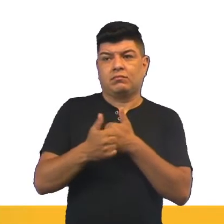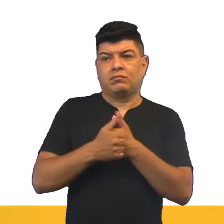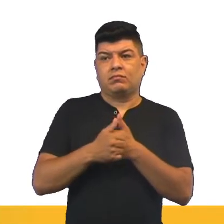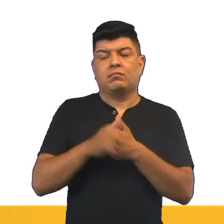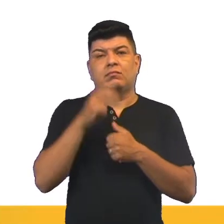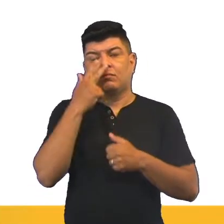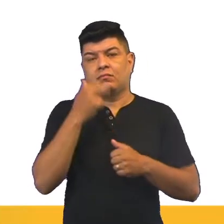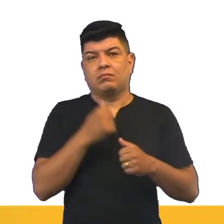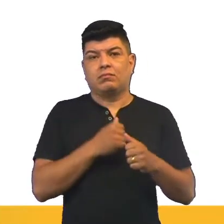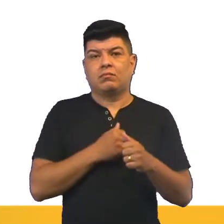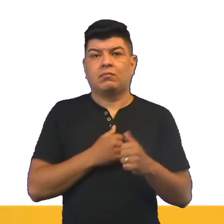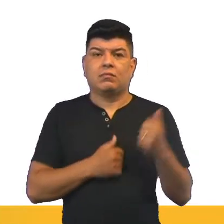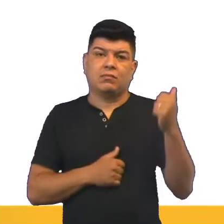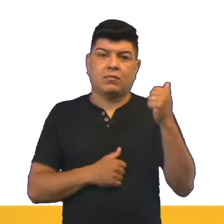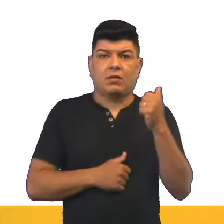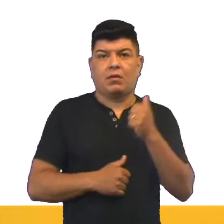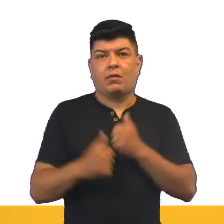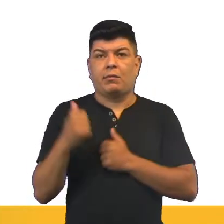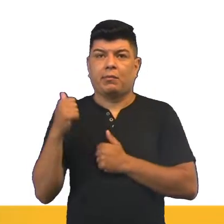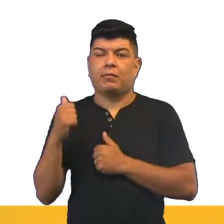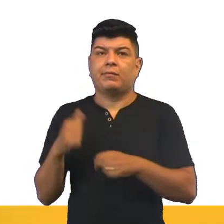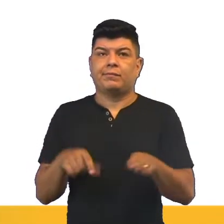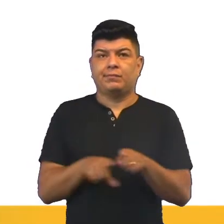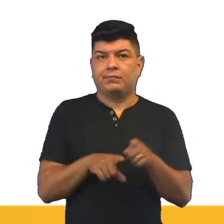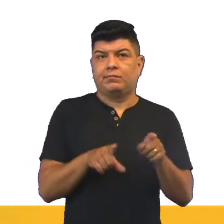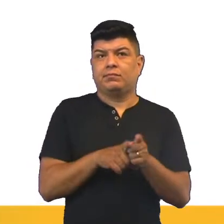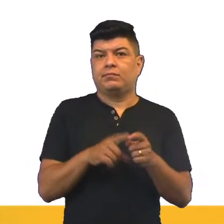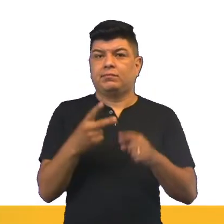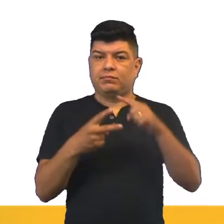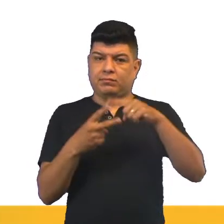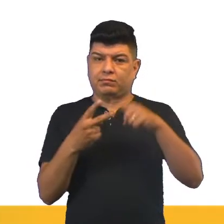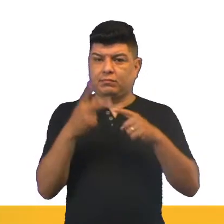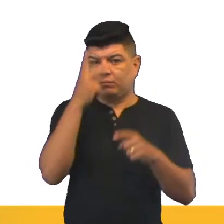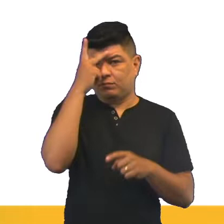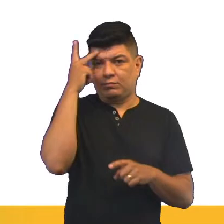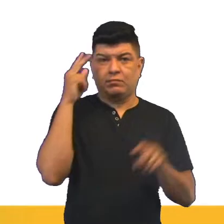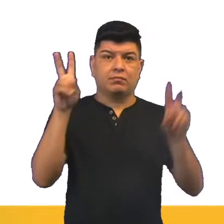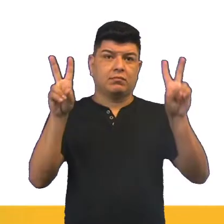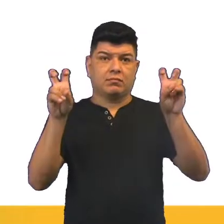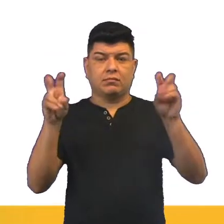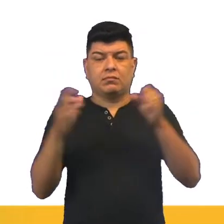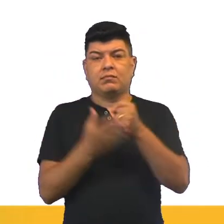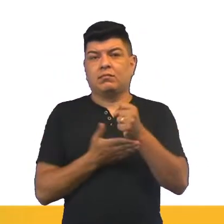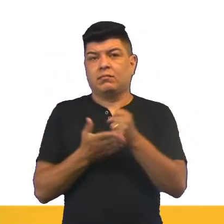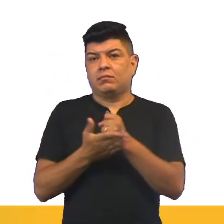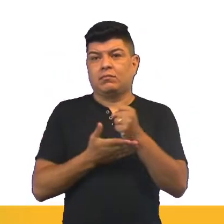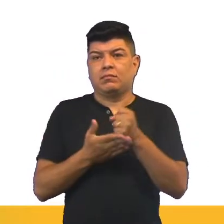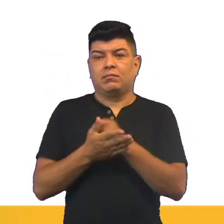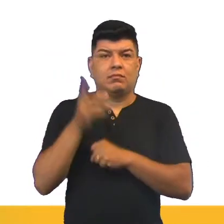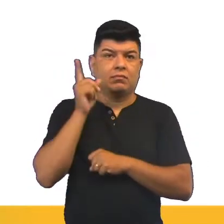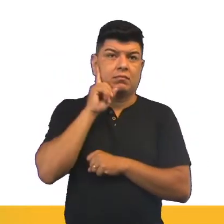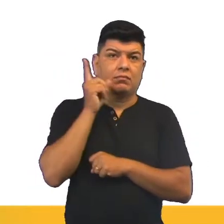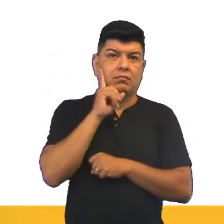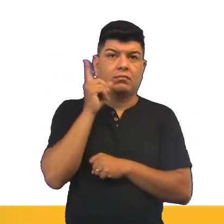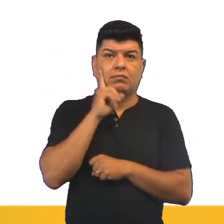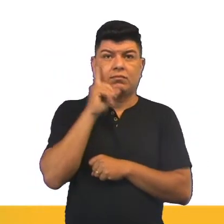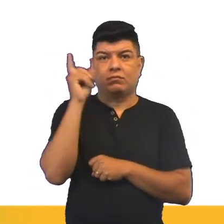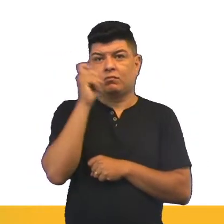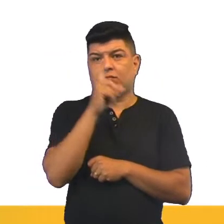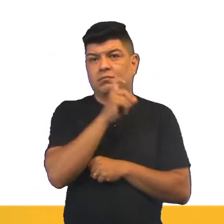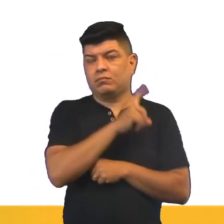forró. O baião é dançado em pares e suas temáticas é baseada no cotidiano e